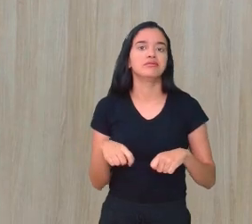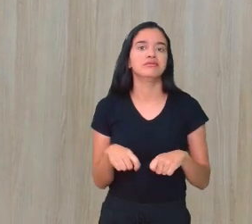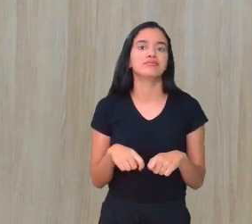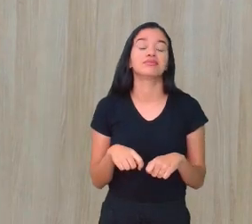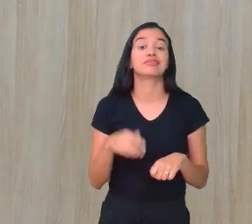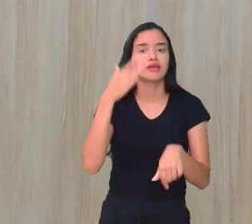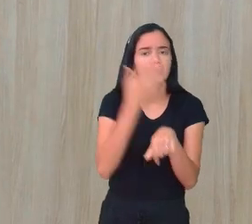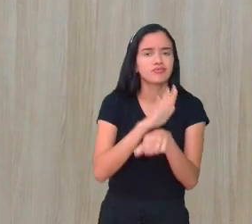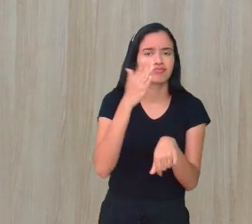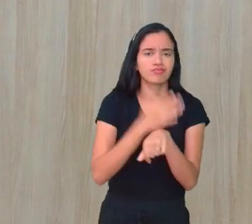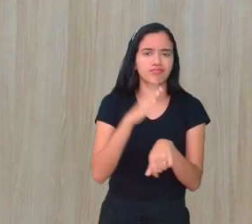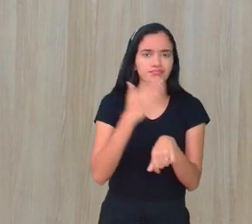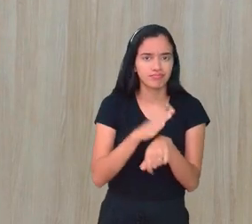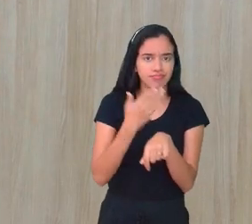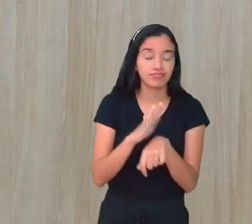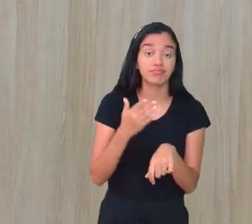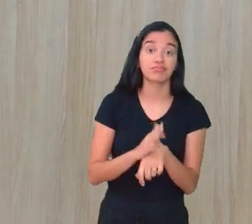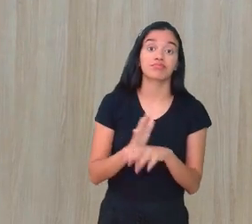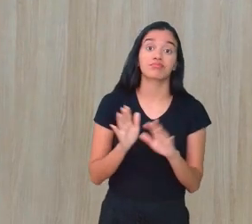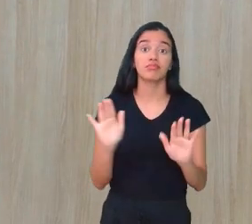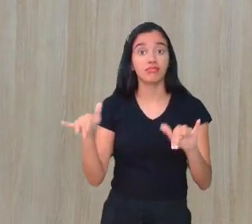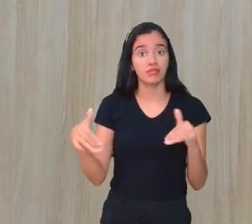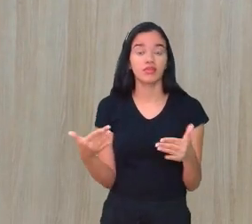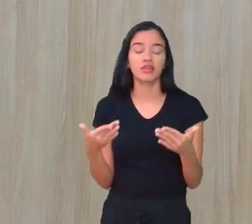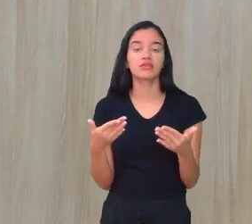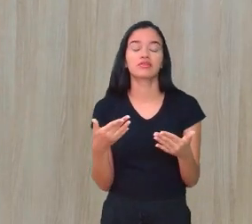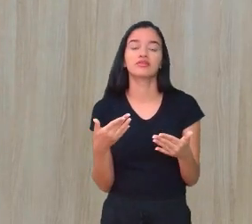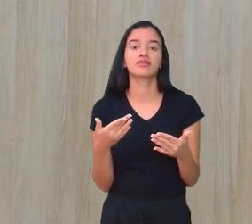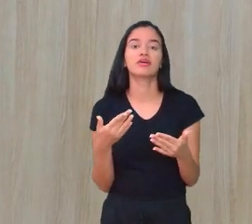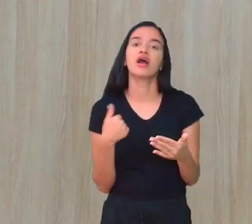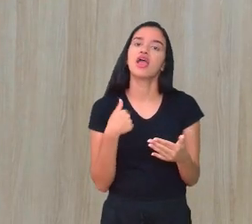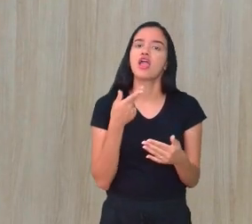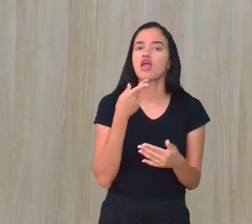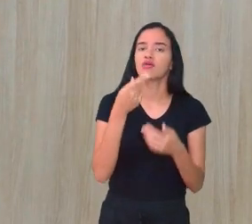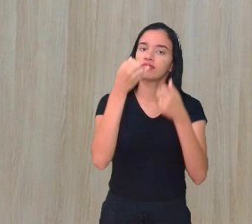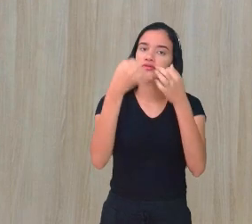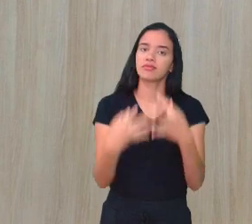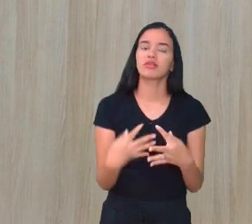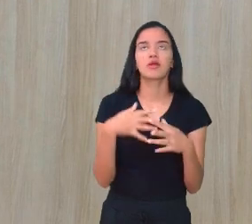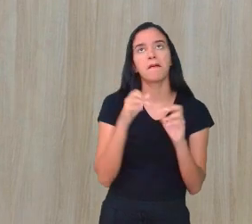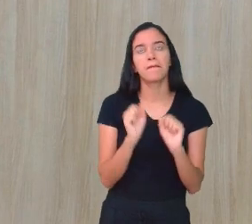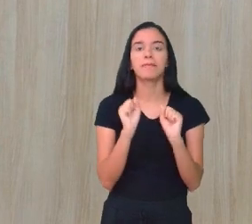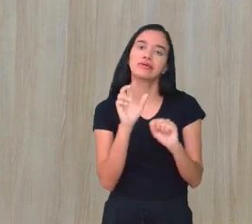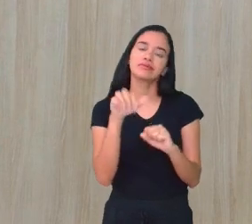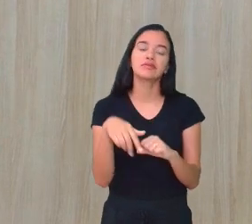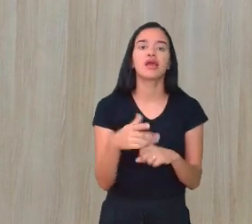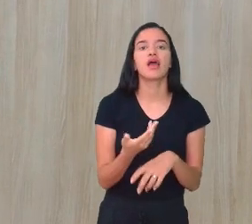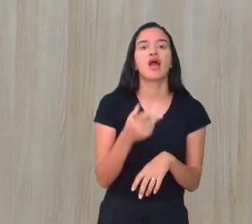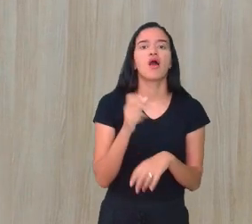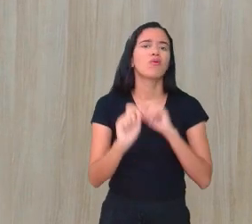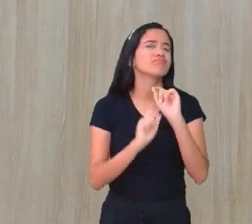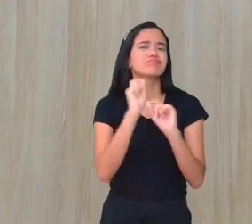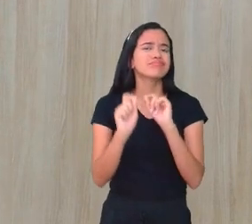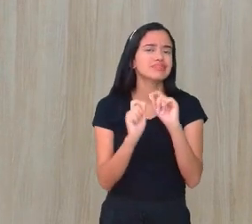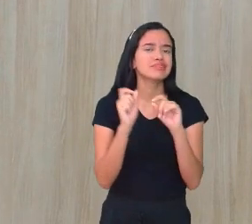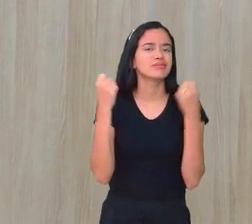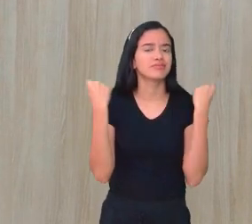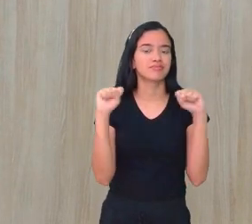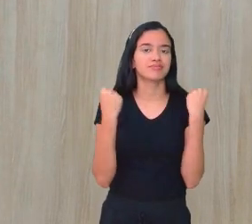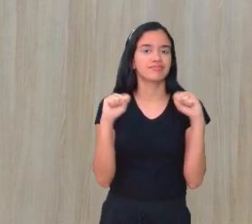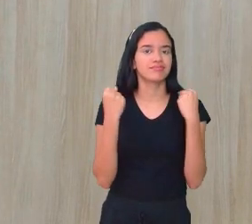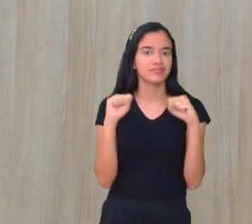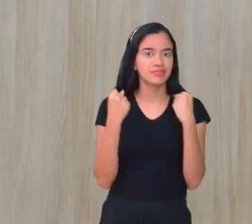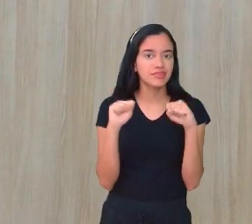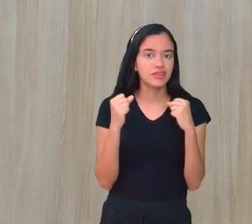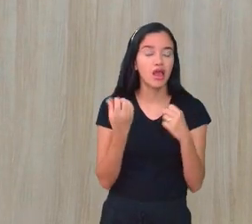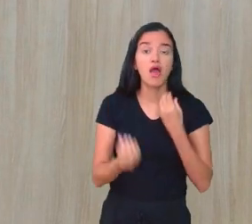de exercer aquela força. Então, aí eu já digo. Aí vocês podem dizer assim, professor, o que é que isso tem a ver com ginástica?